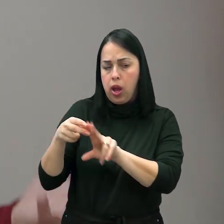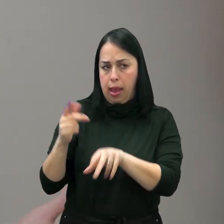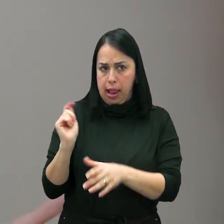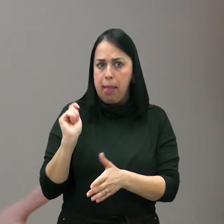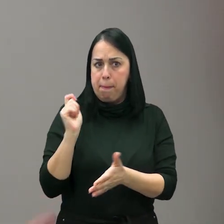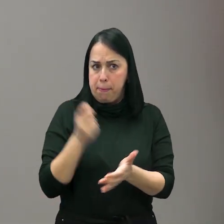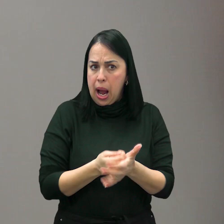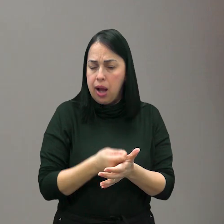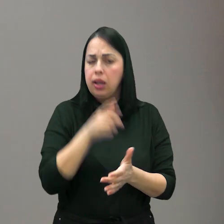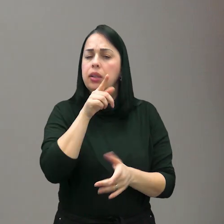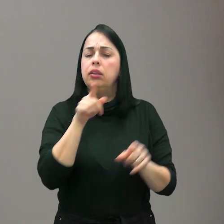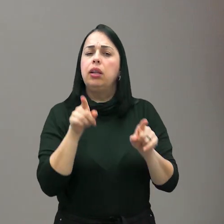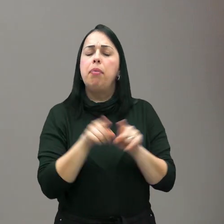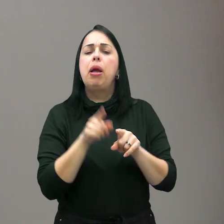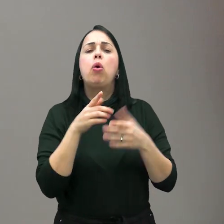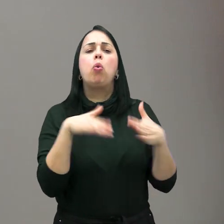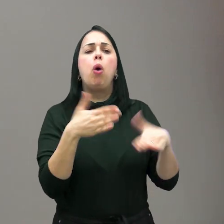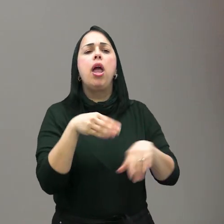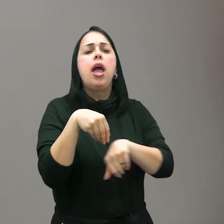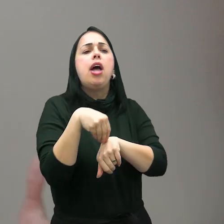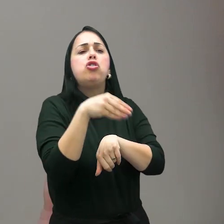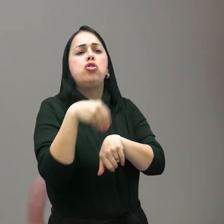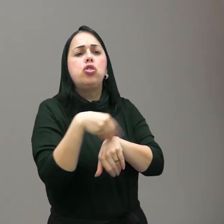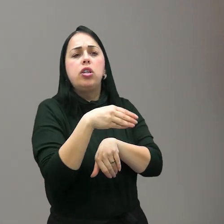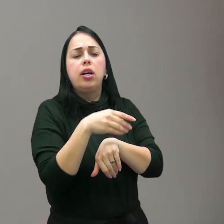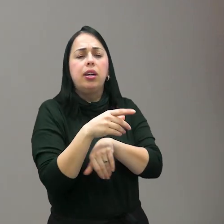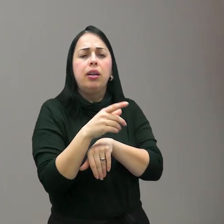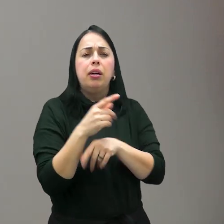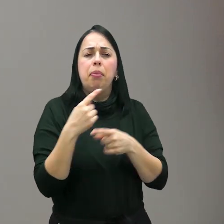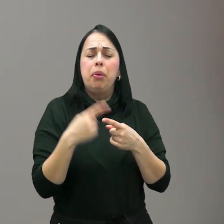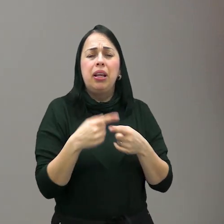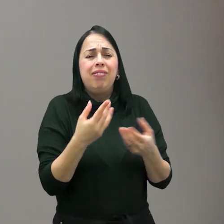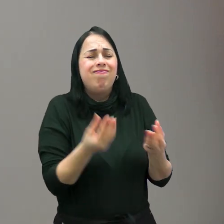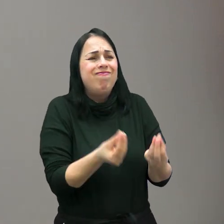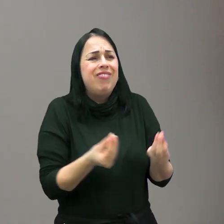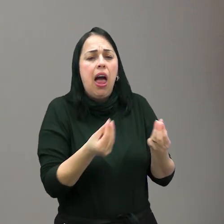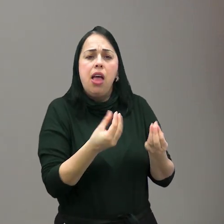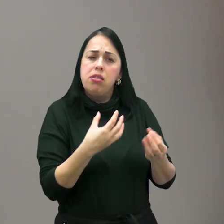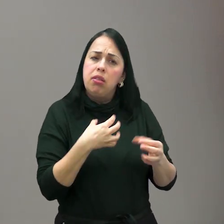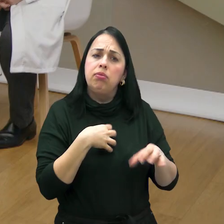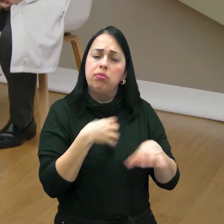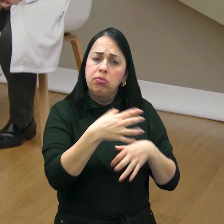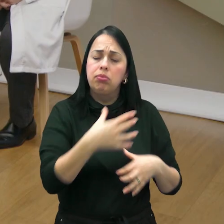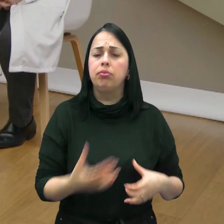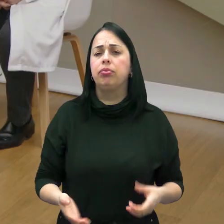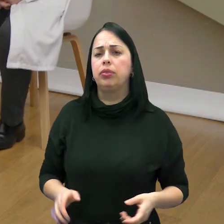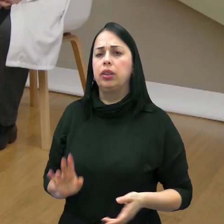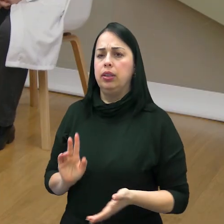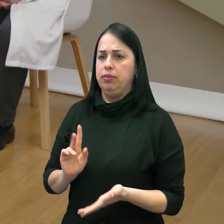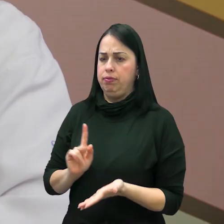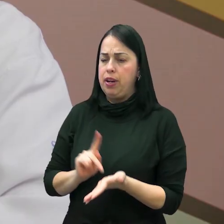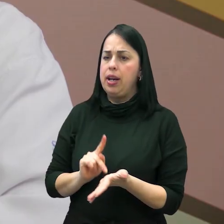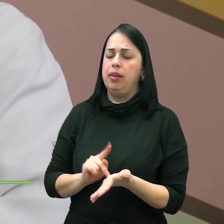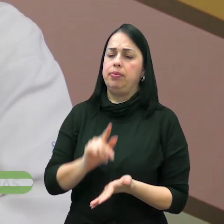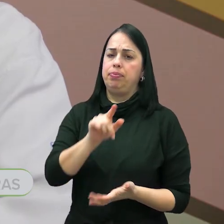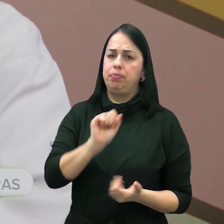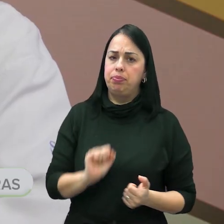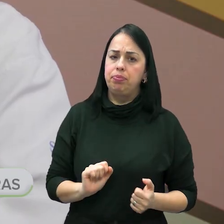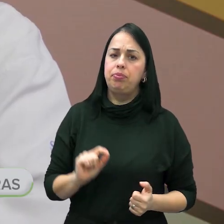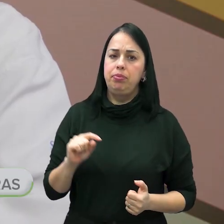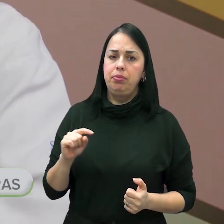recado que você deixaria também para essas pessoas? Né? É uma situação bastante delicada. Sem